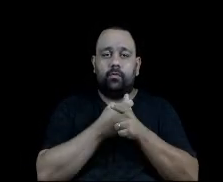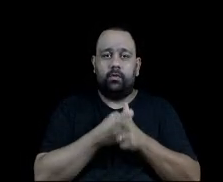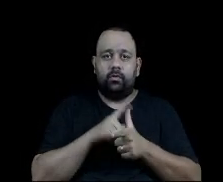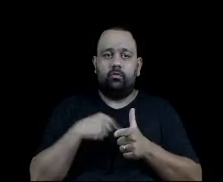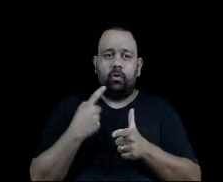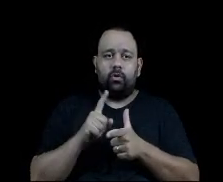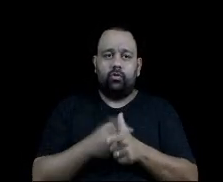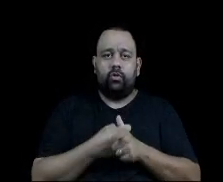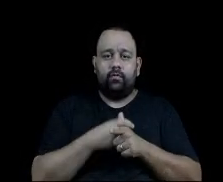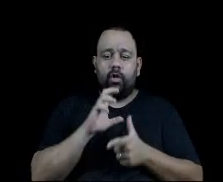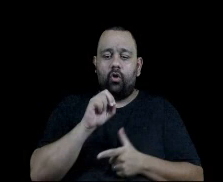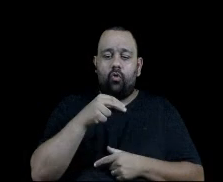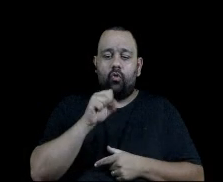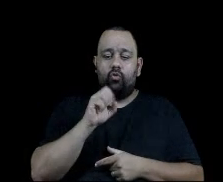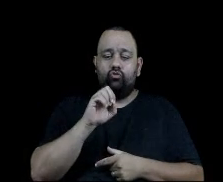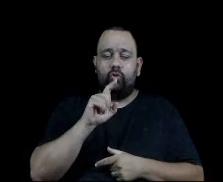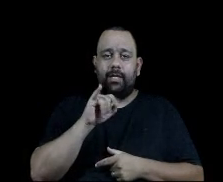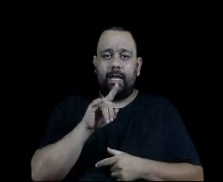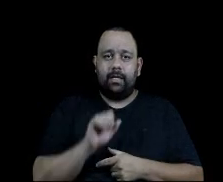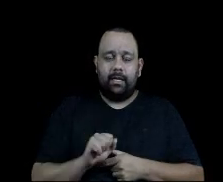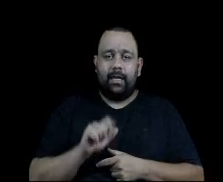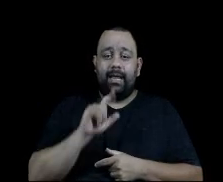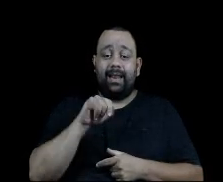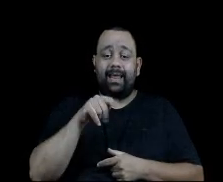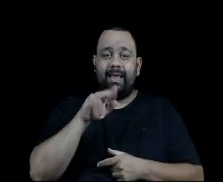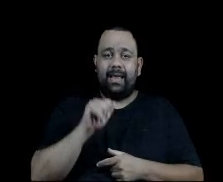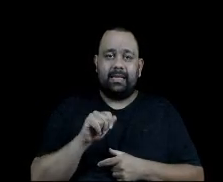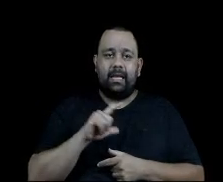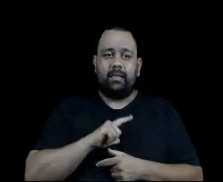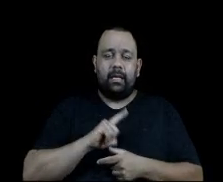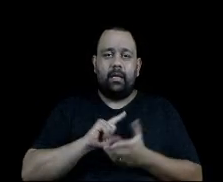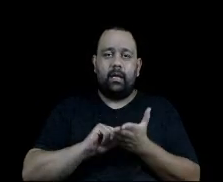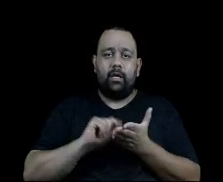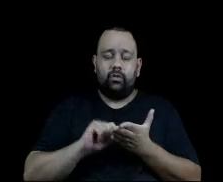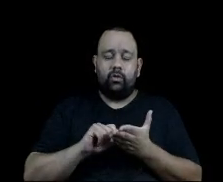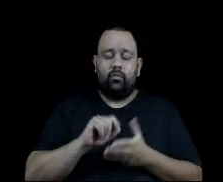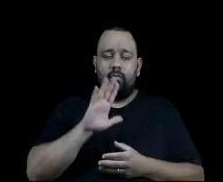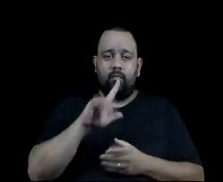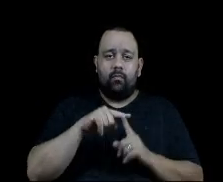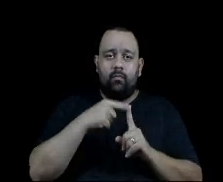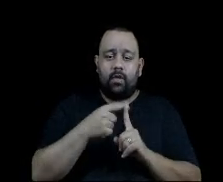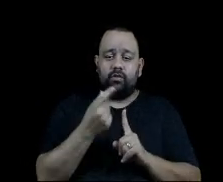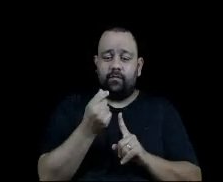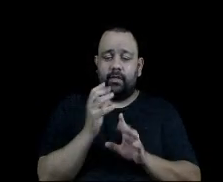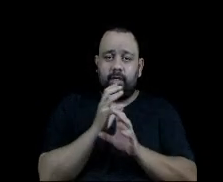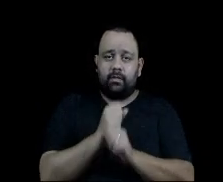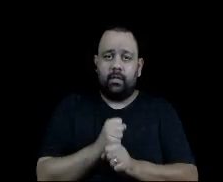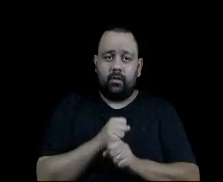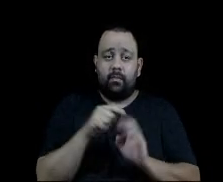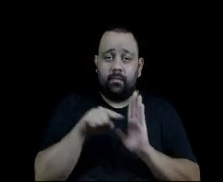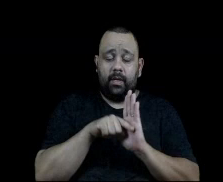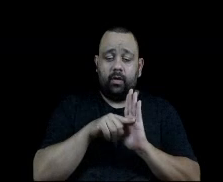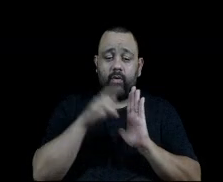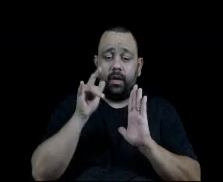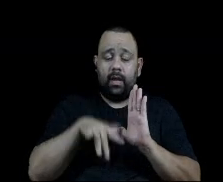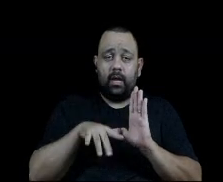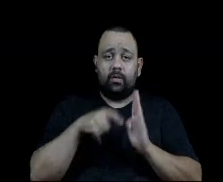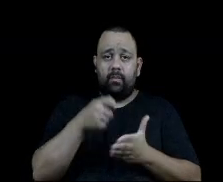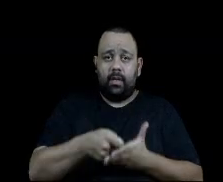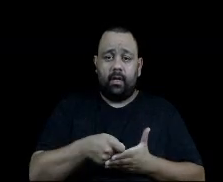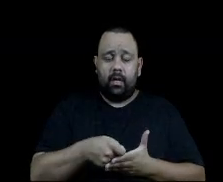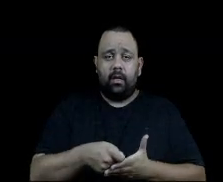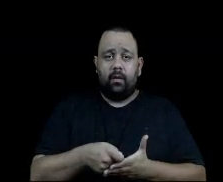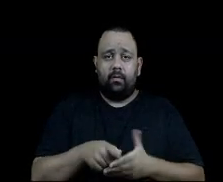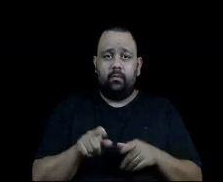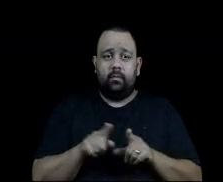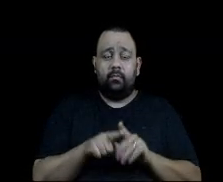de endividamento. A gente pega a dívida consolidada líquida, que seria o ativo mais haveres financeiros,